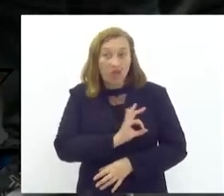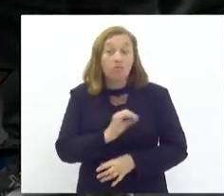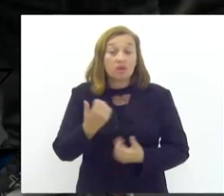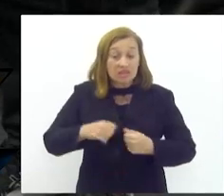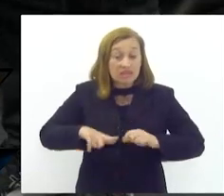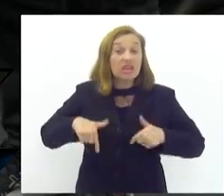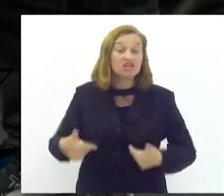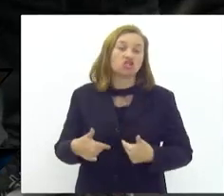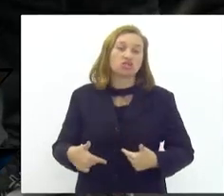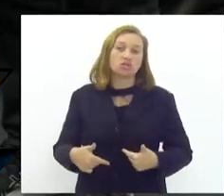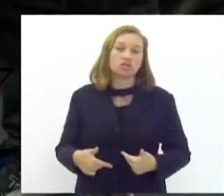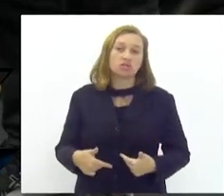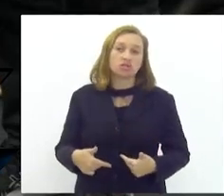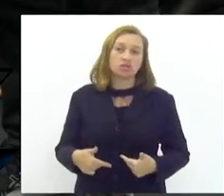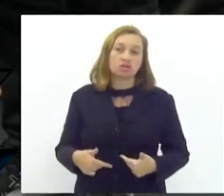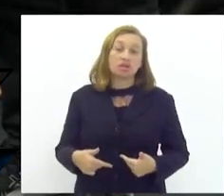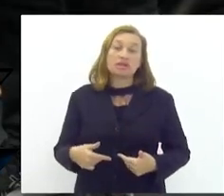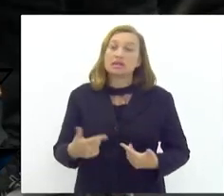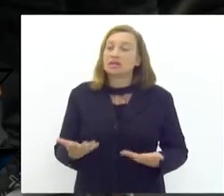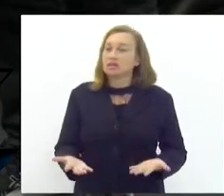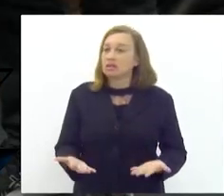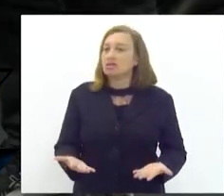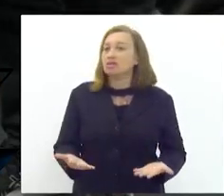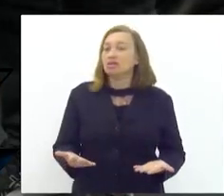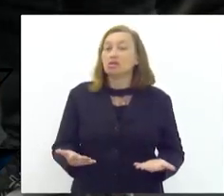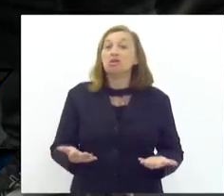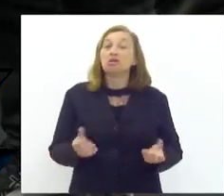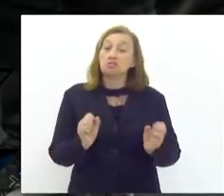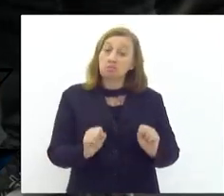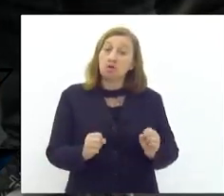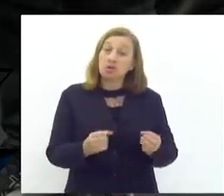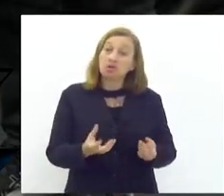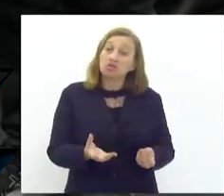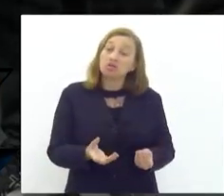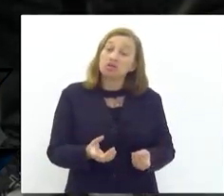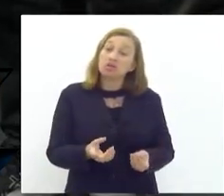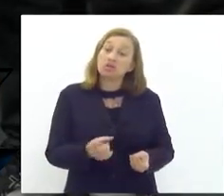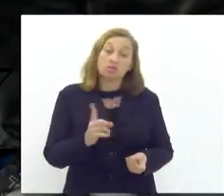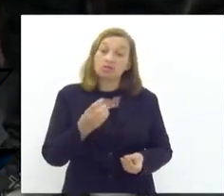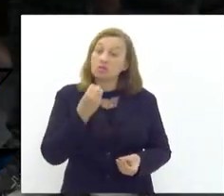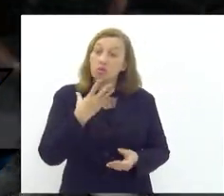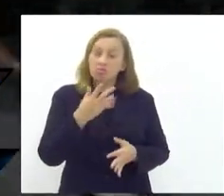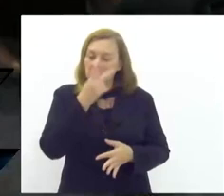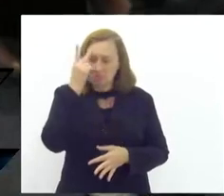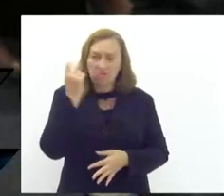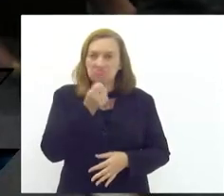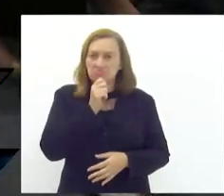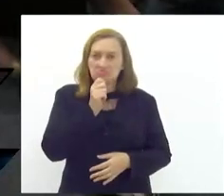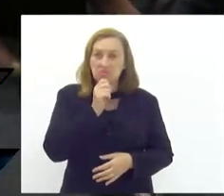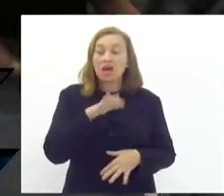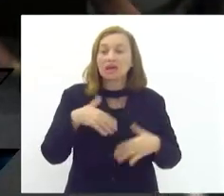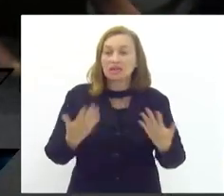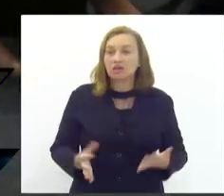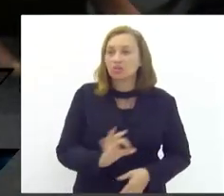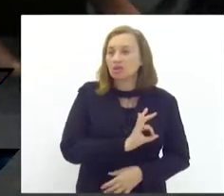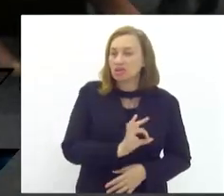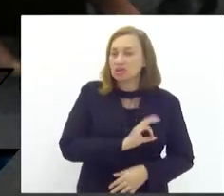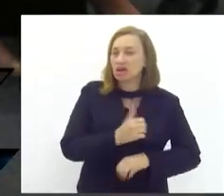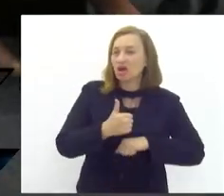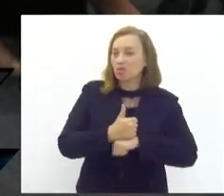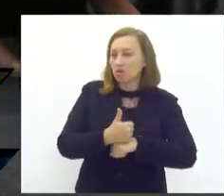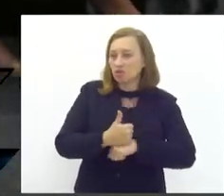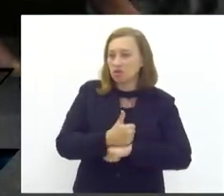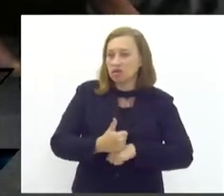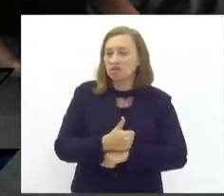reagir e a situação poderá não ser confortável para ninguém então o policial profissional da área